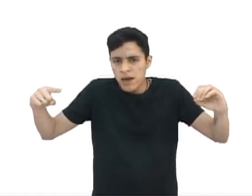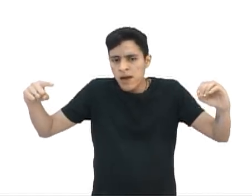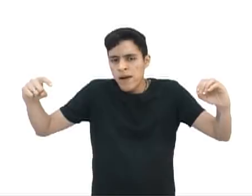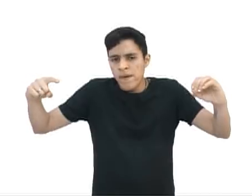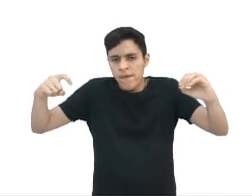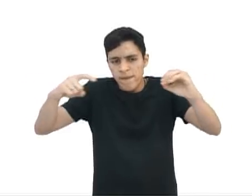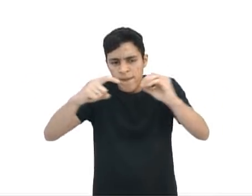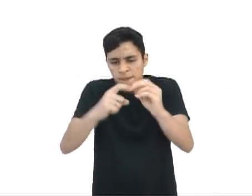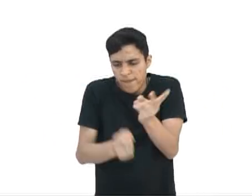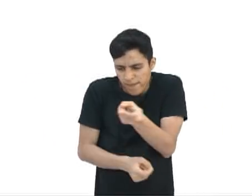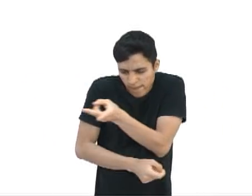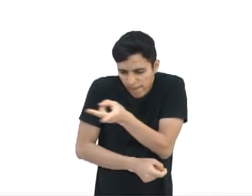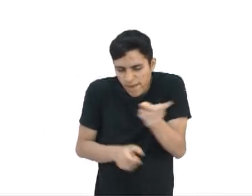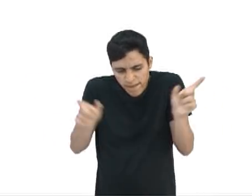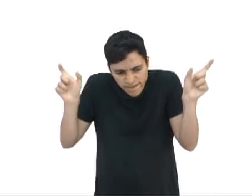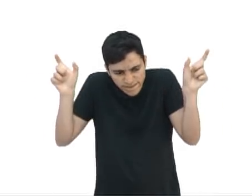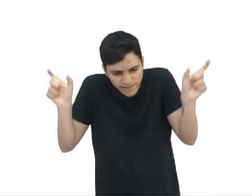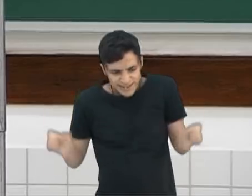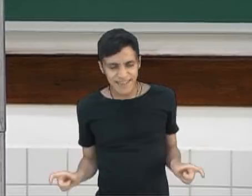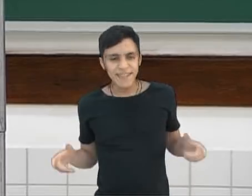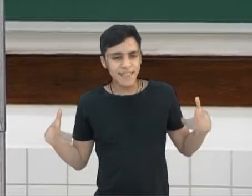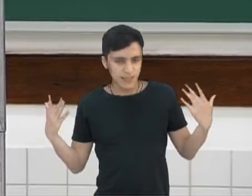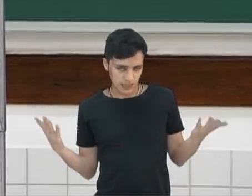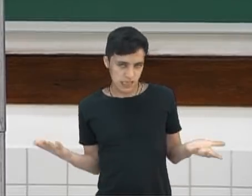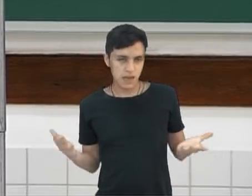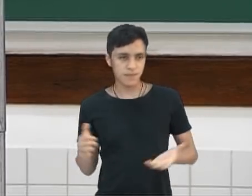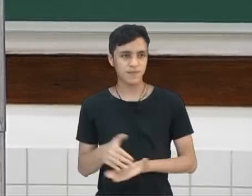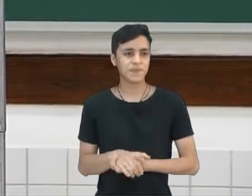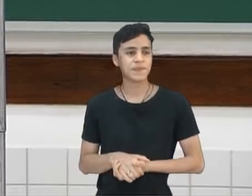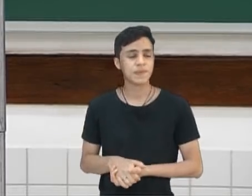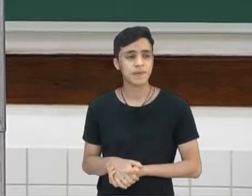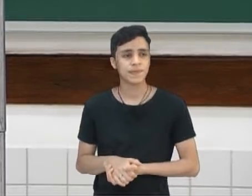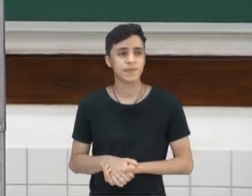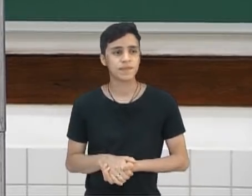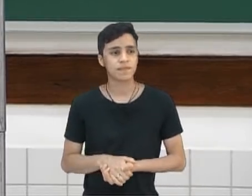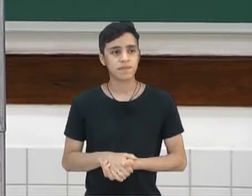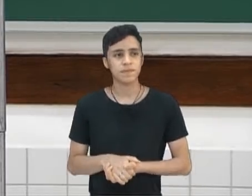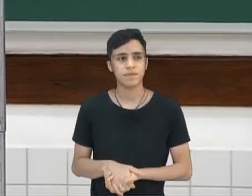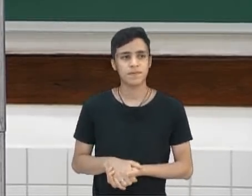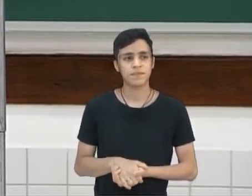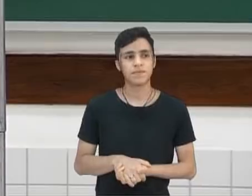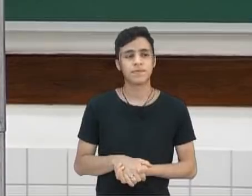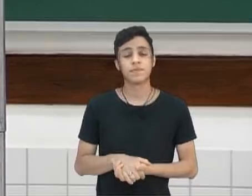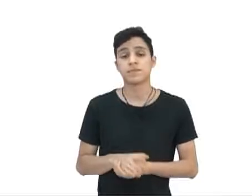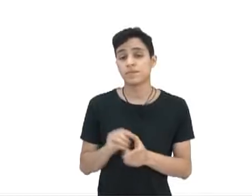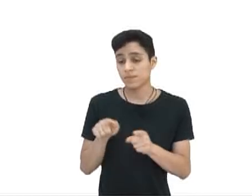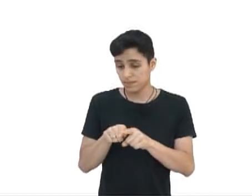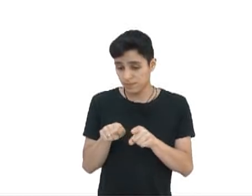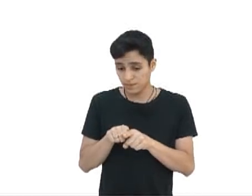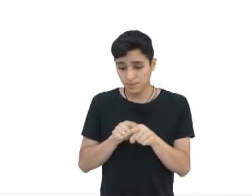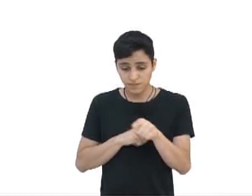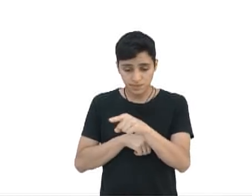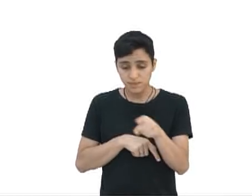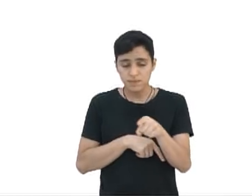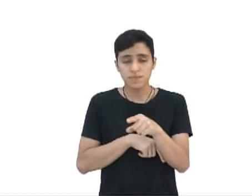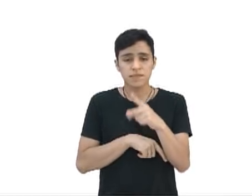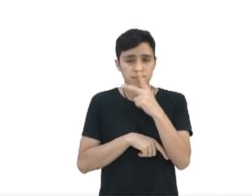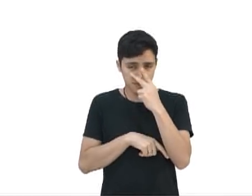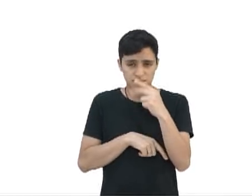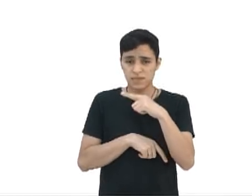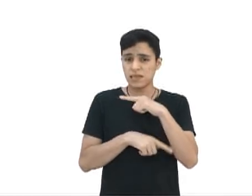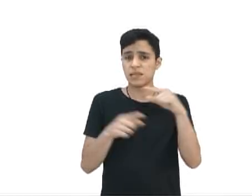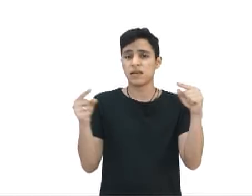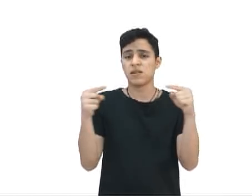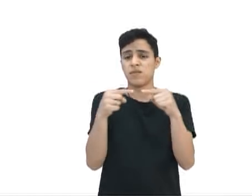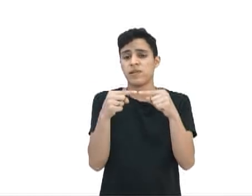reprodutivas, 2 genitores, né, então geralmente, né, um macho e uma fêmea, e promove uma combinação